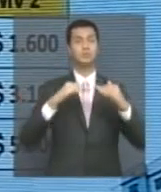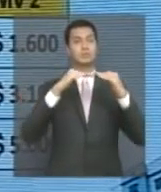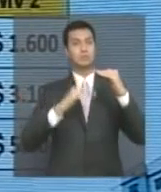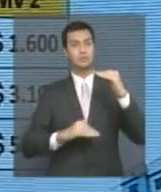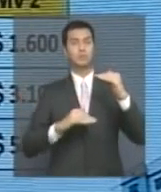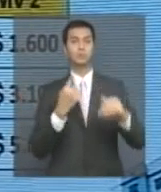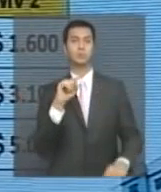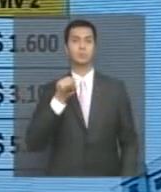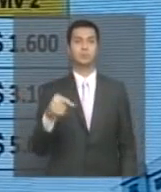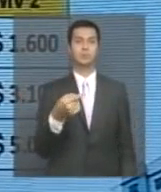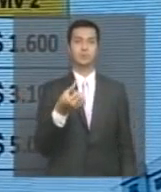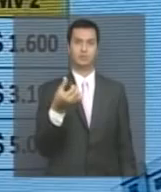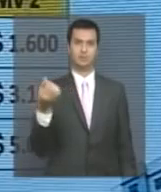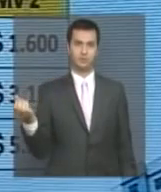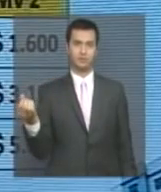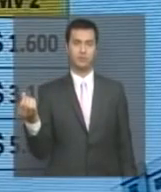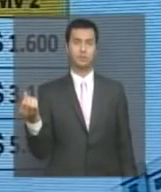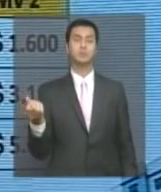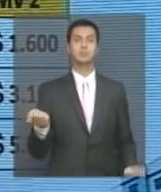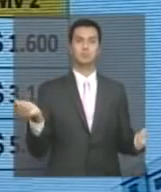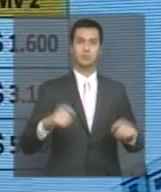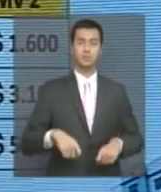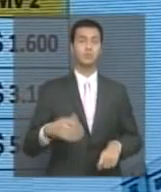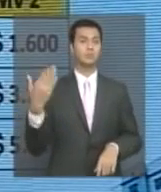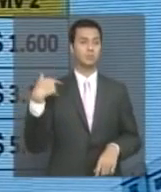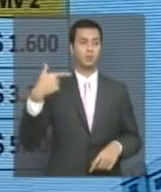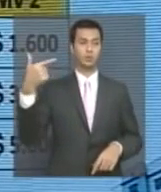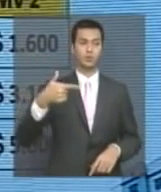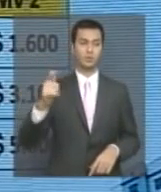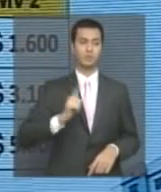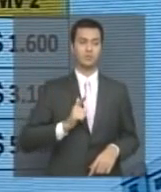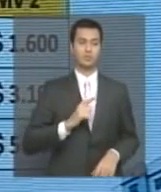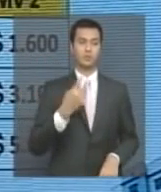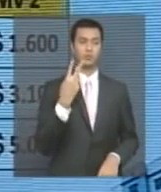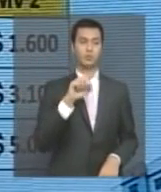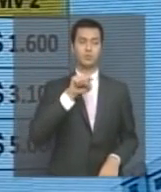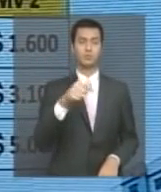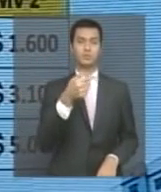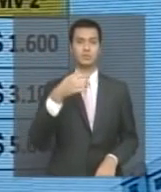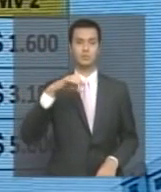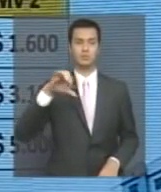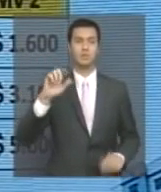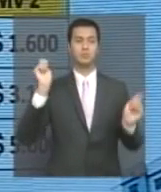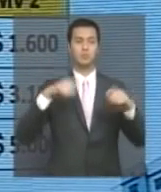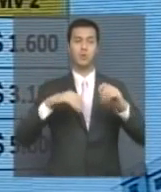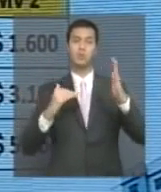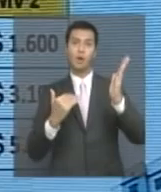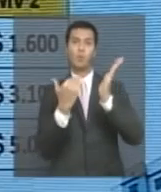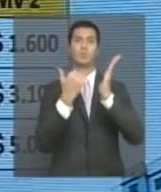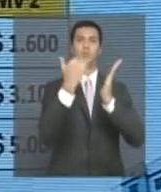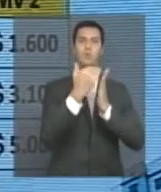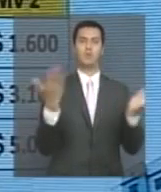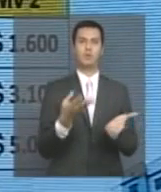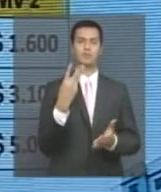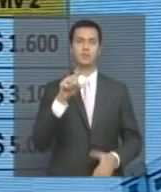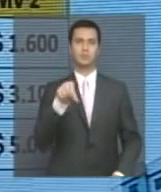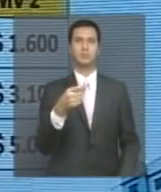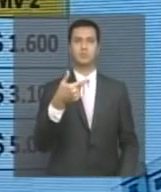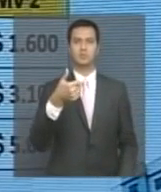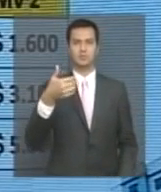2, com renda mensal que era de 2.790, passa agora a ser até 3.100. E a faixa